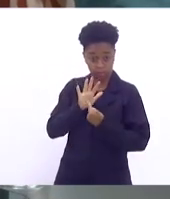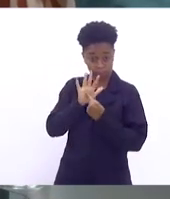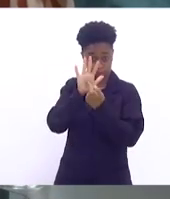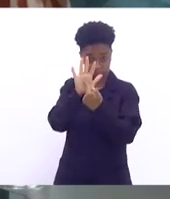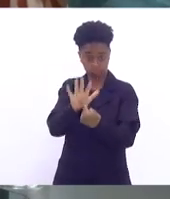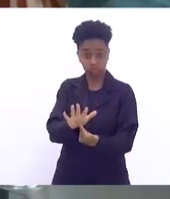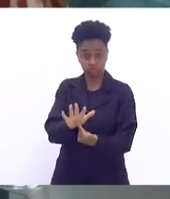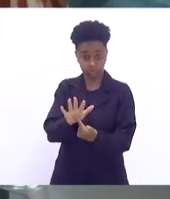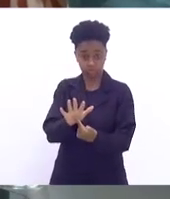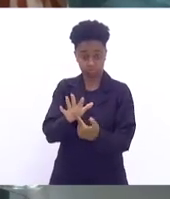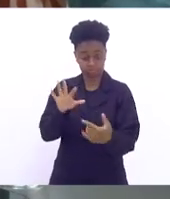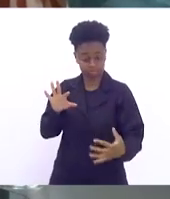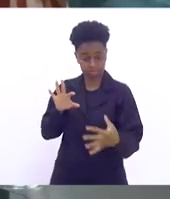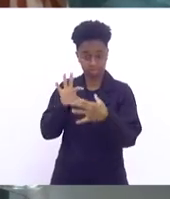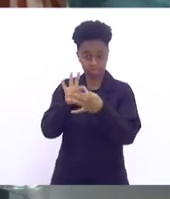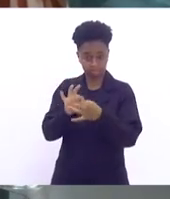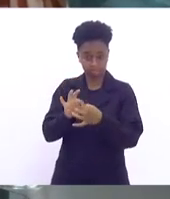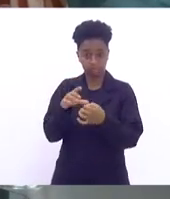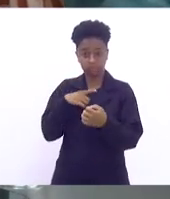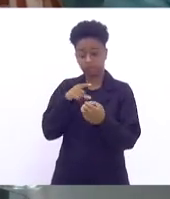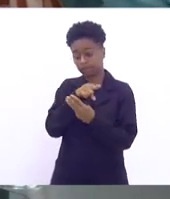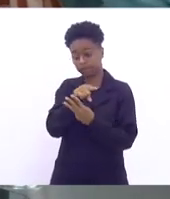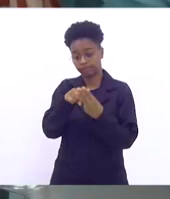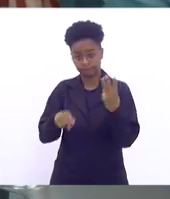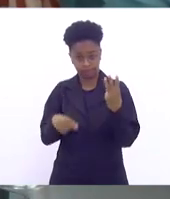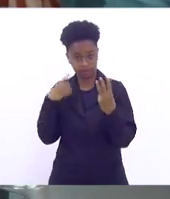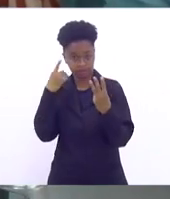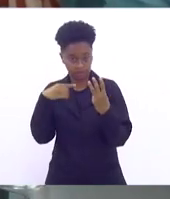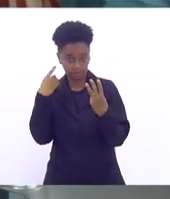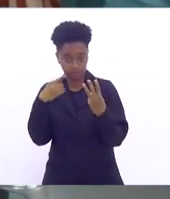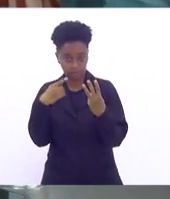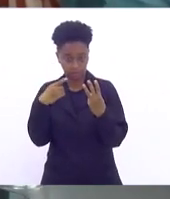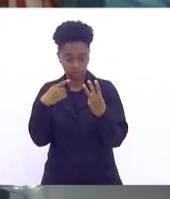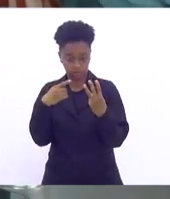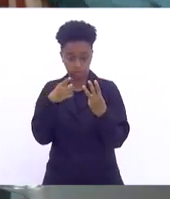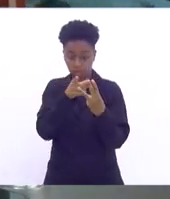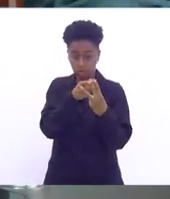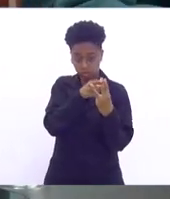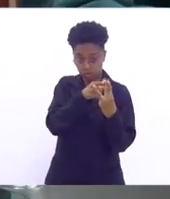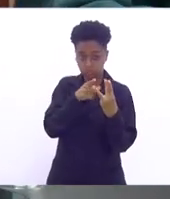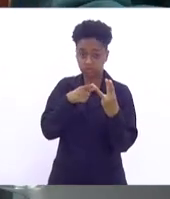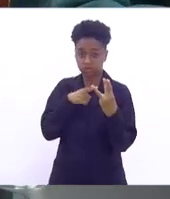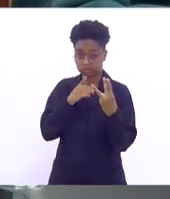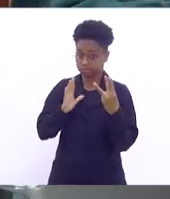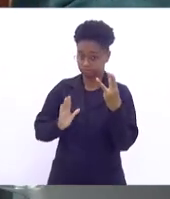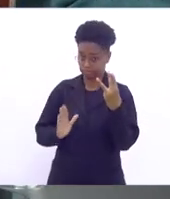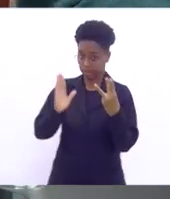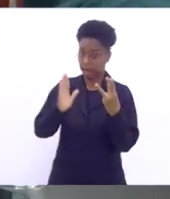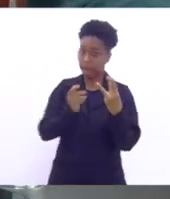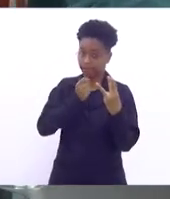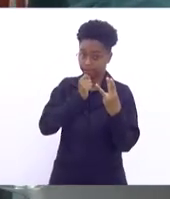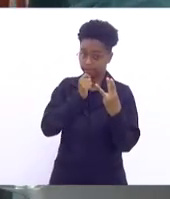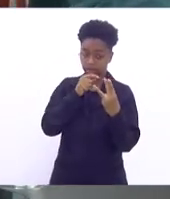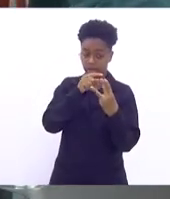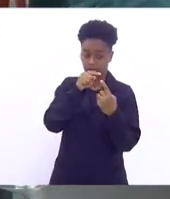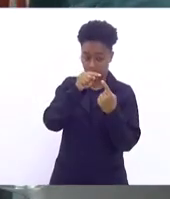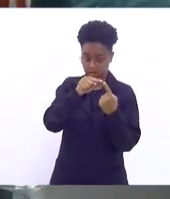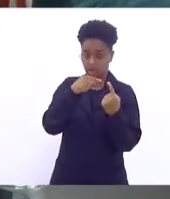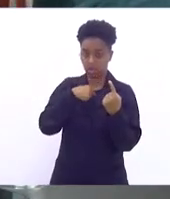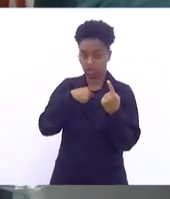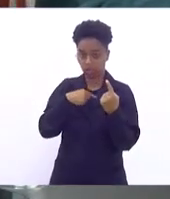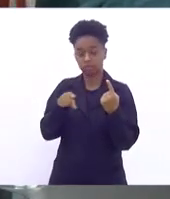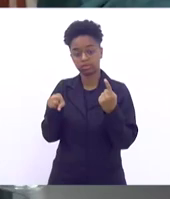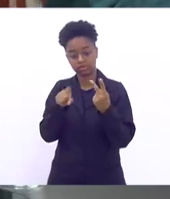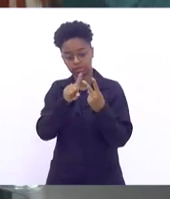em conjunto três parlamentares dos quais dois estão com mandato eu e o Deputado Samuel